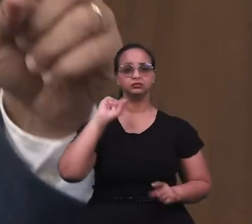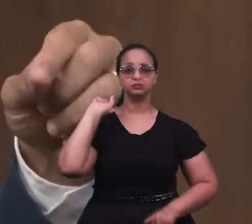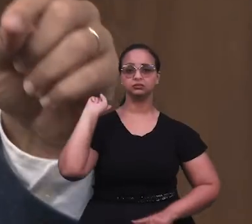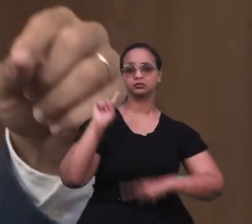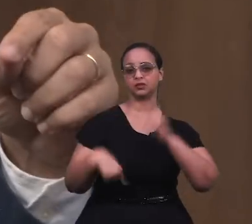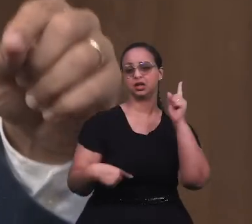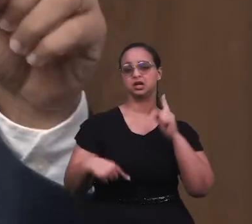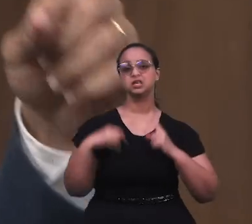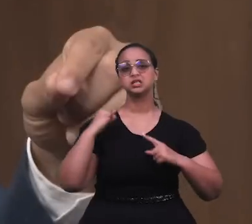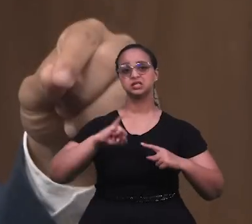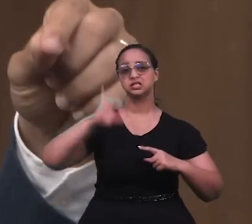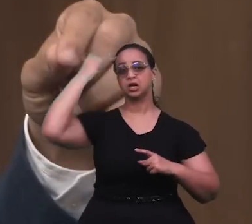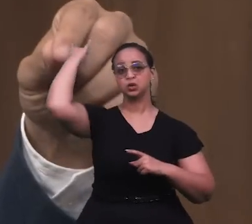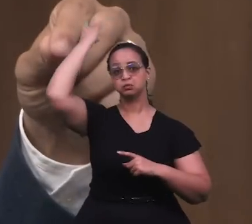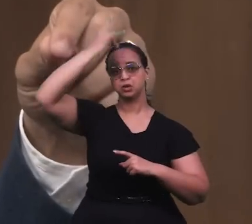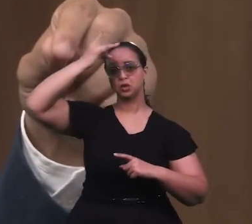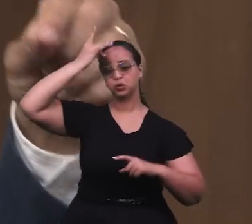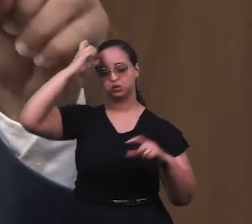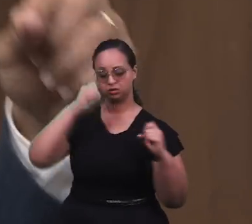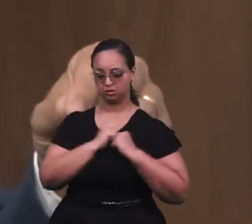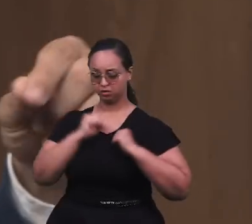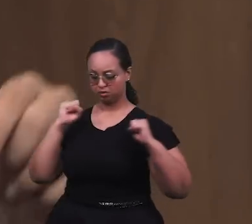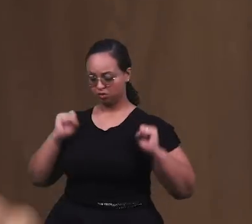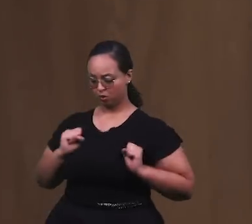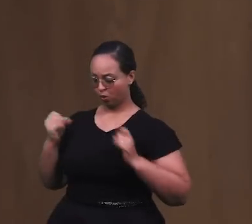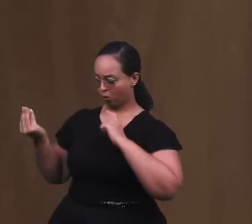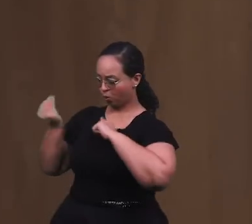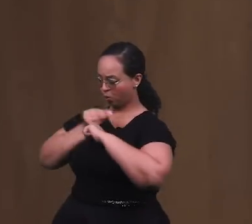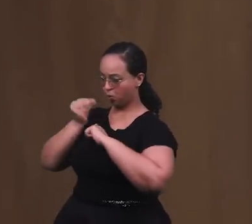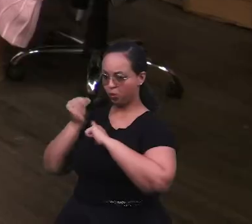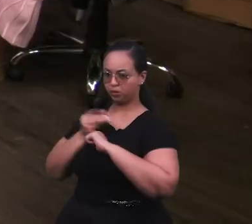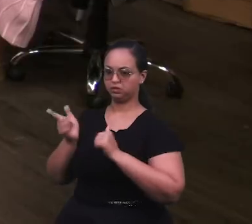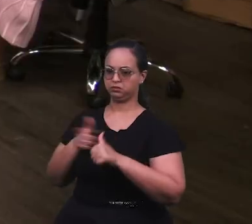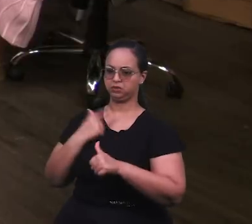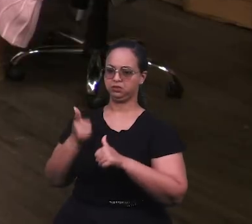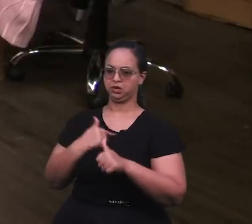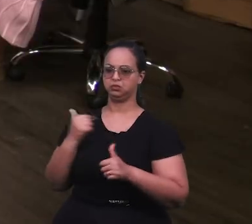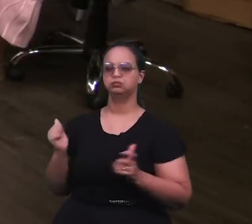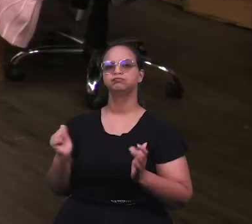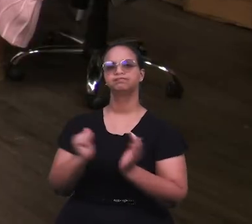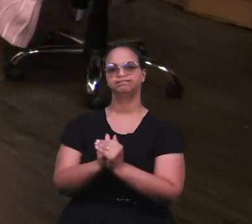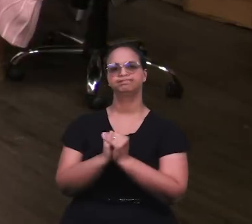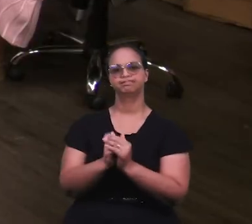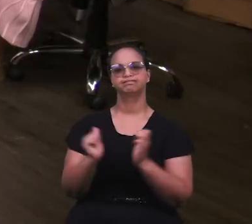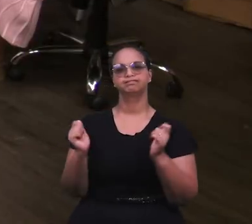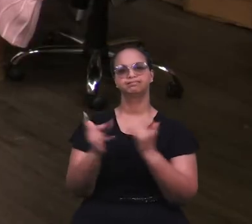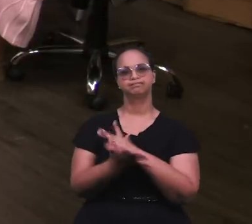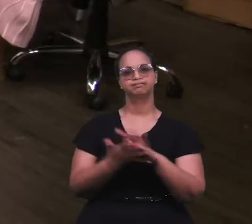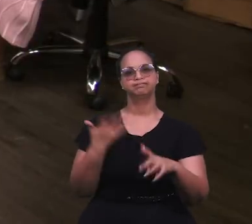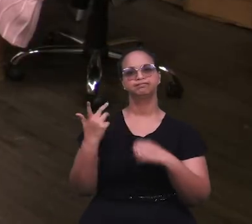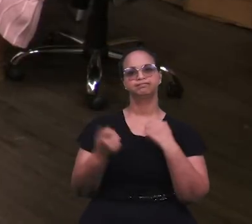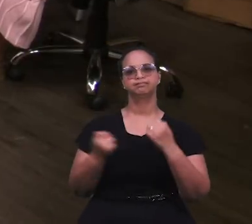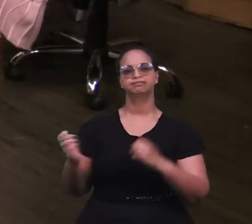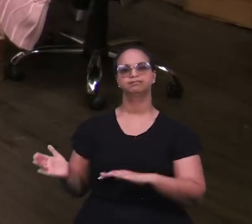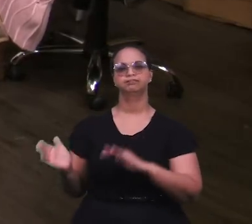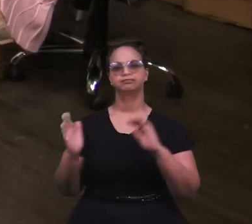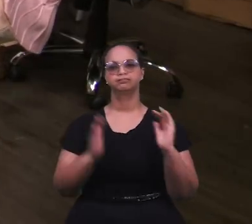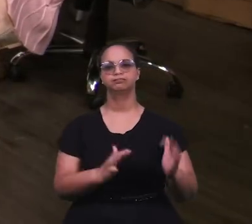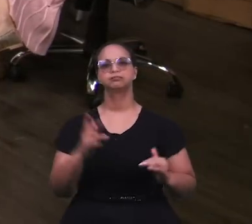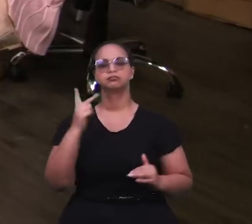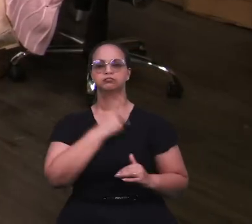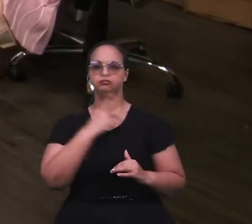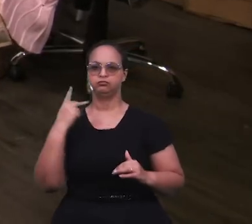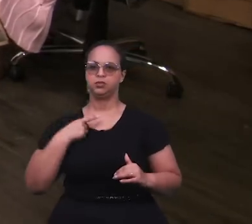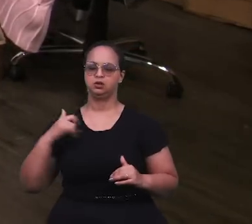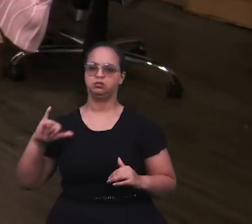nossa ferida for tratada pelo Espírito Santo, no corpo de Cristo. Amém. Amém. Amém. Glória a Jesus. Glória a Jesus. Pastor, eu